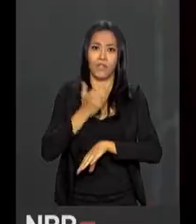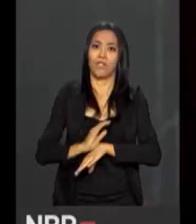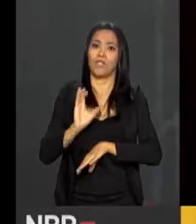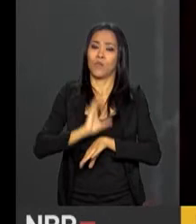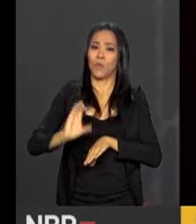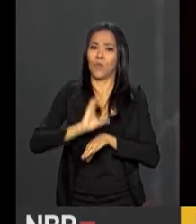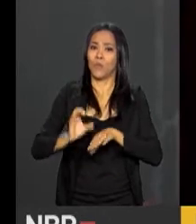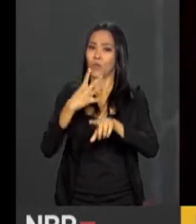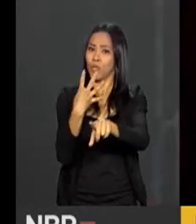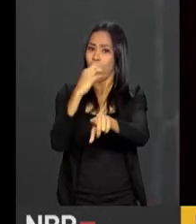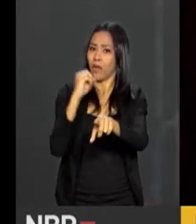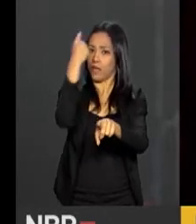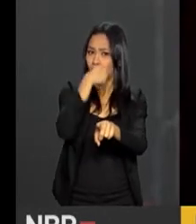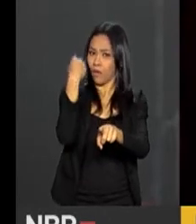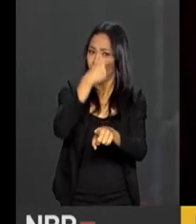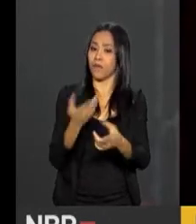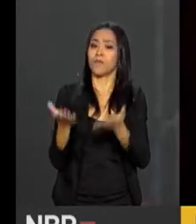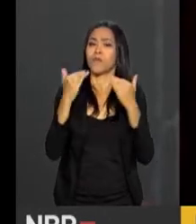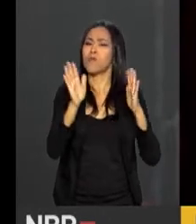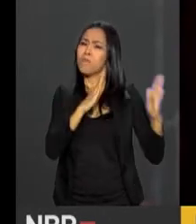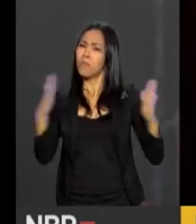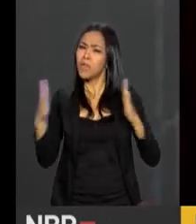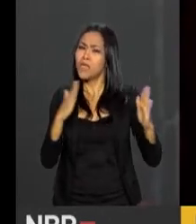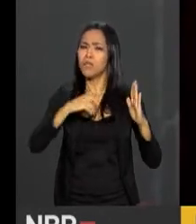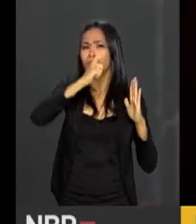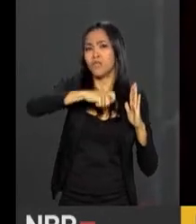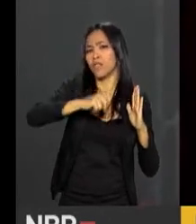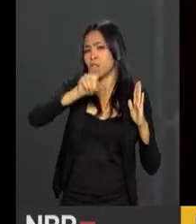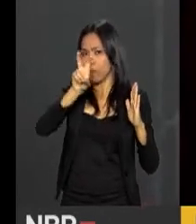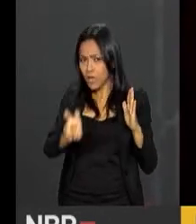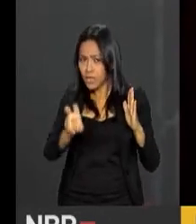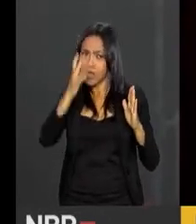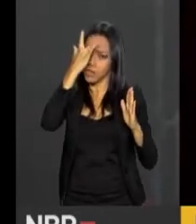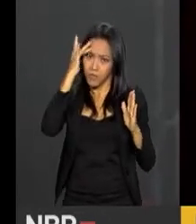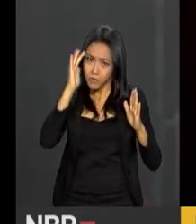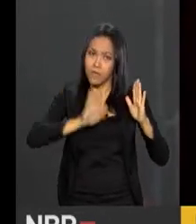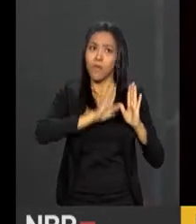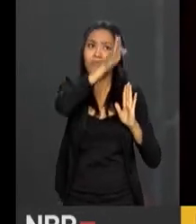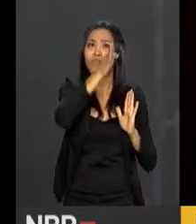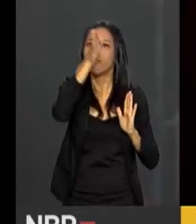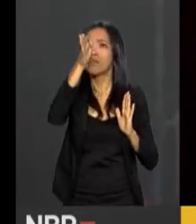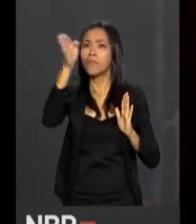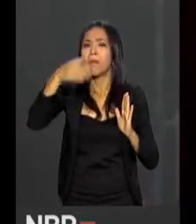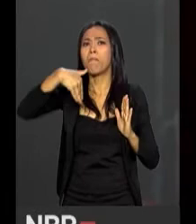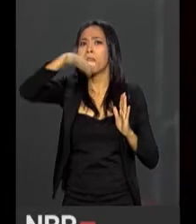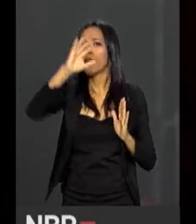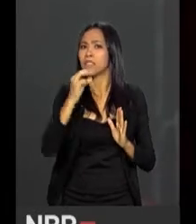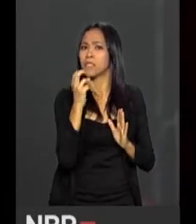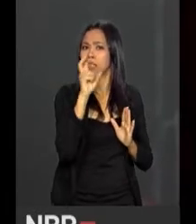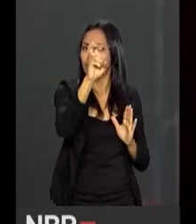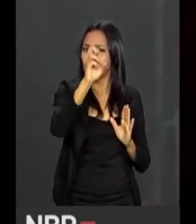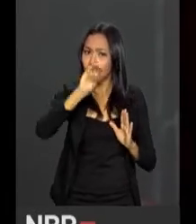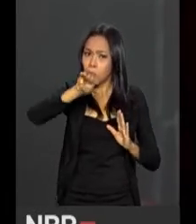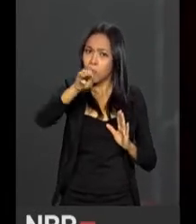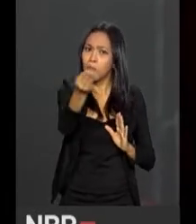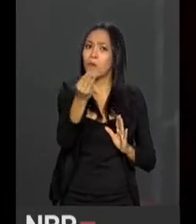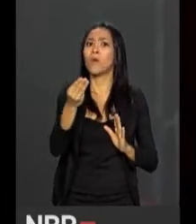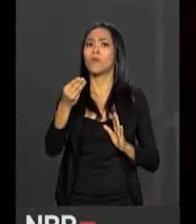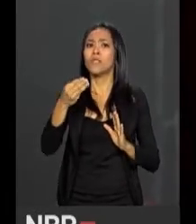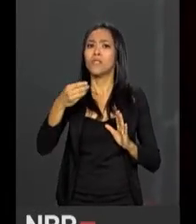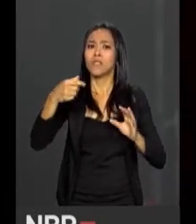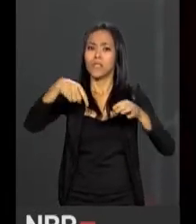ao longo de cinco meses os recenseadores vão visitar mais de 5 milhões de estabelecimentos agropecuários